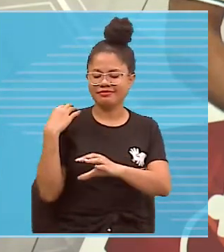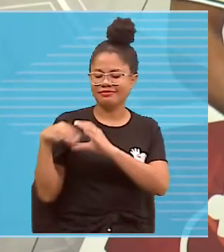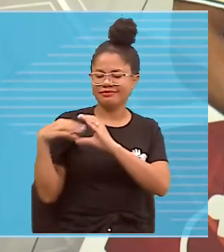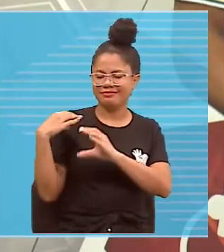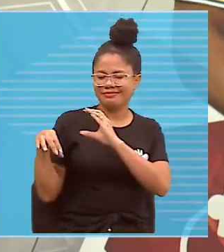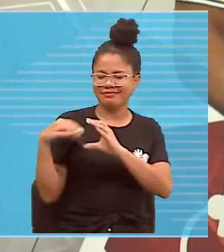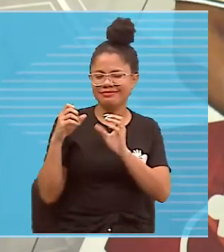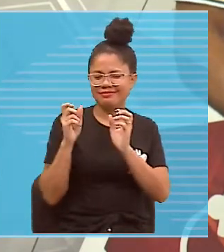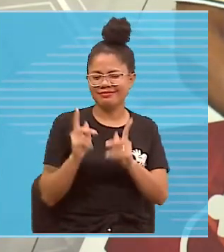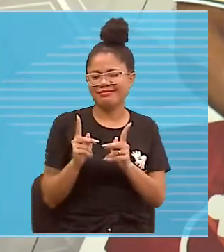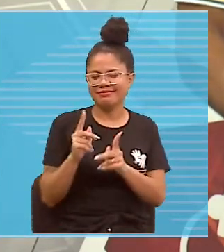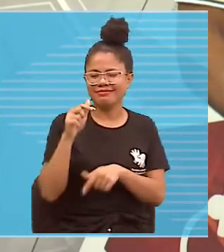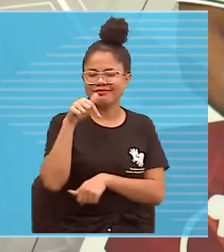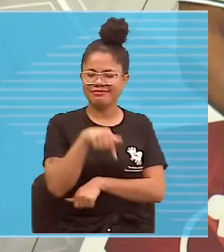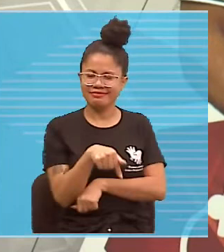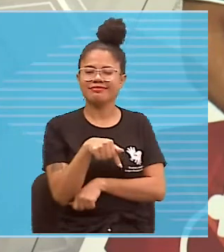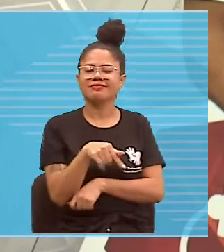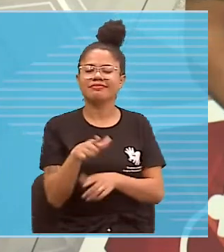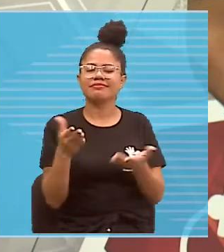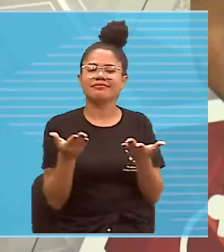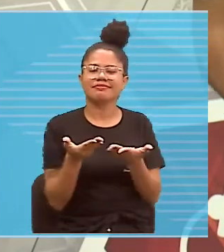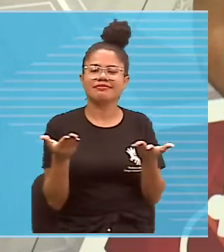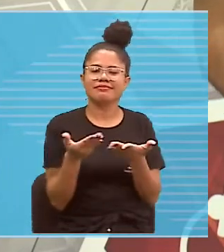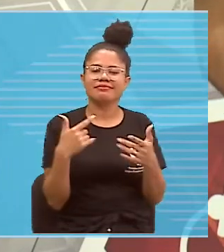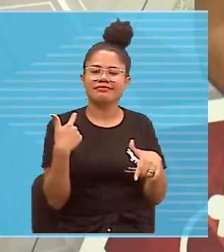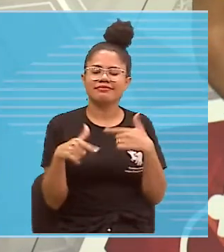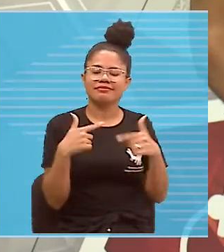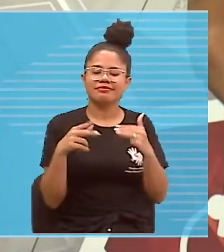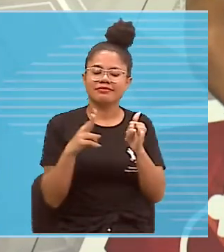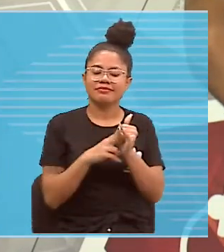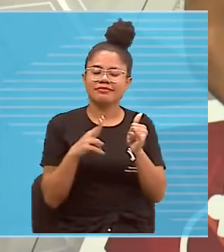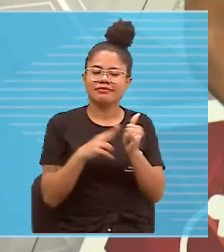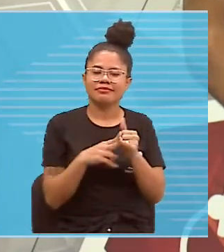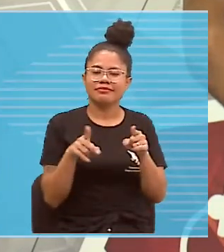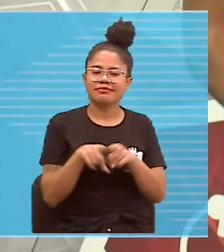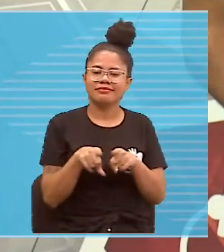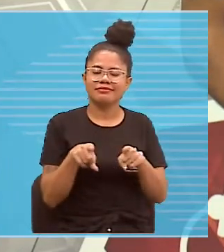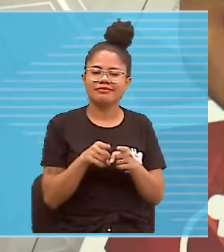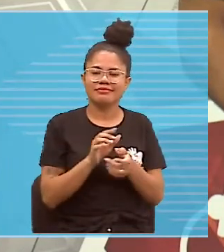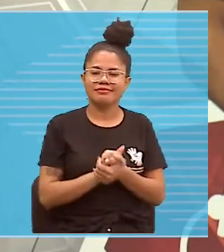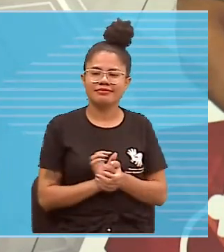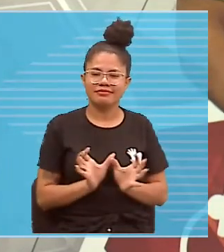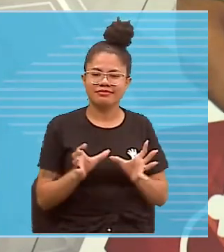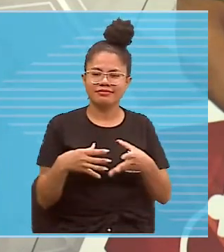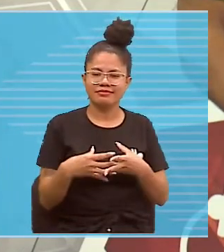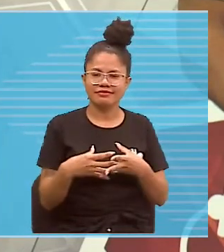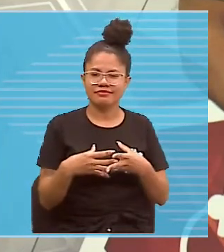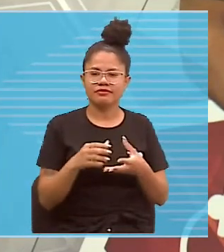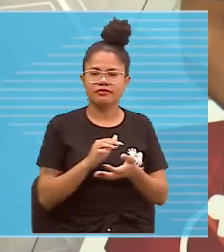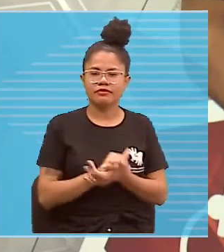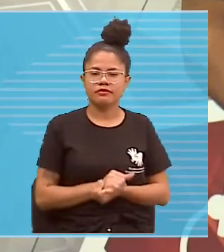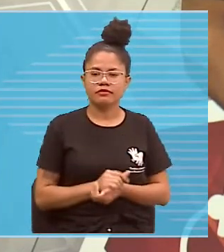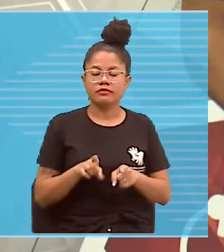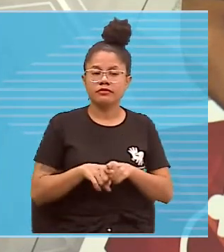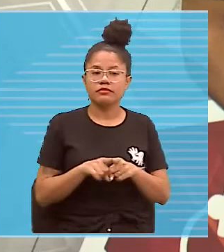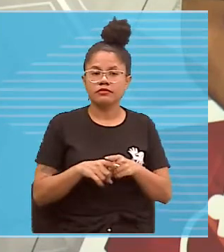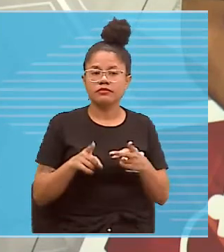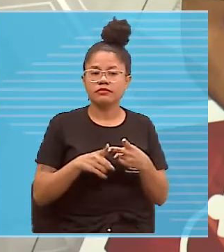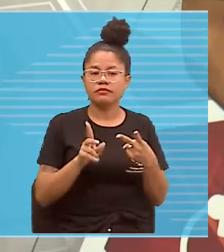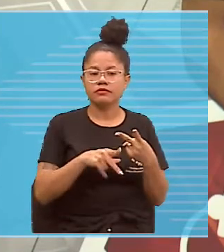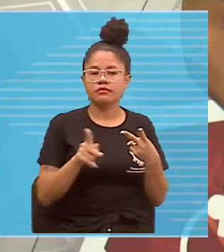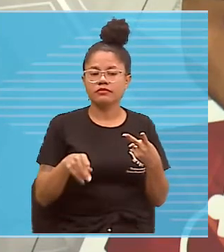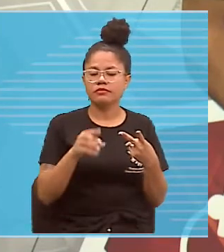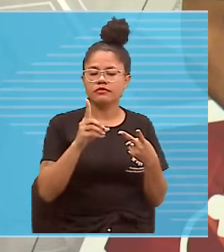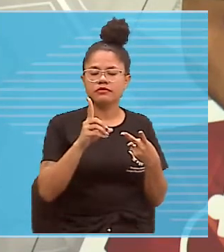nos bastidores, tenho o prazer de trabalhar com ela na nossa equipe. E é professora do Cinet Passos, também a gente ficou encantado